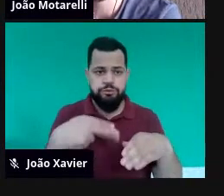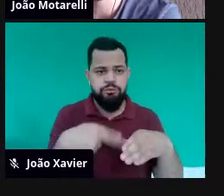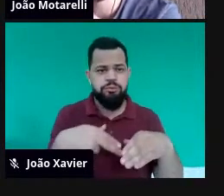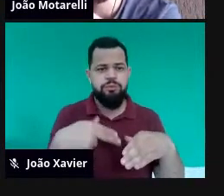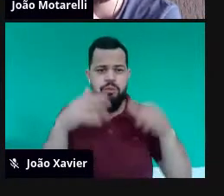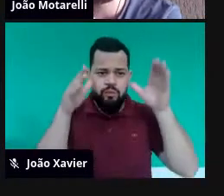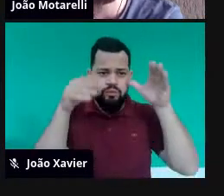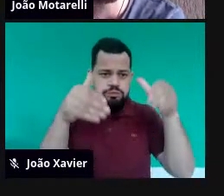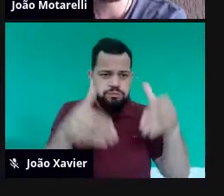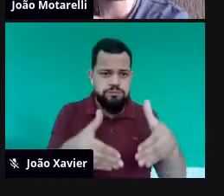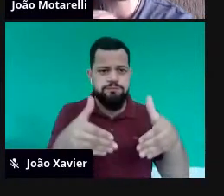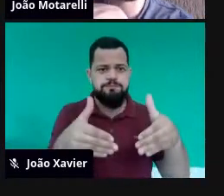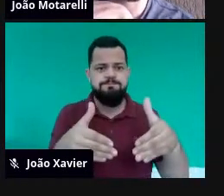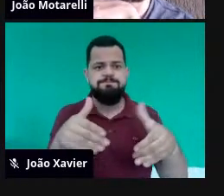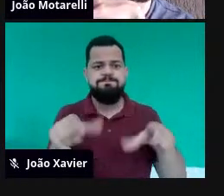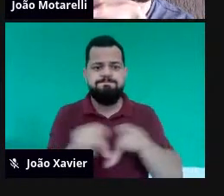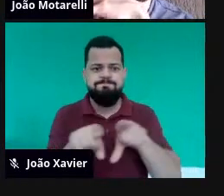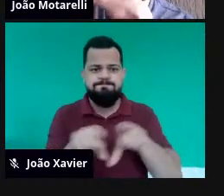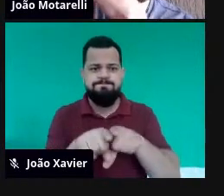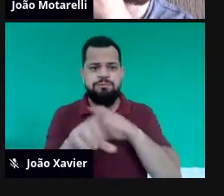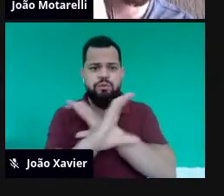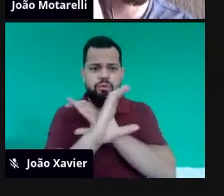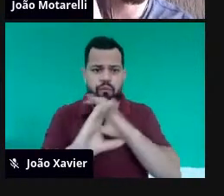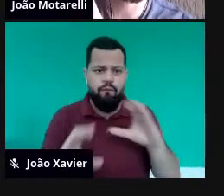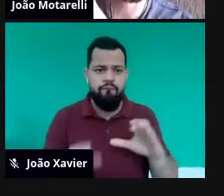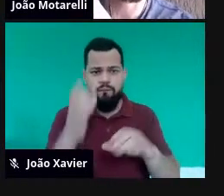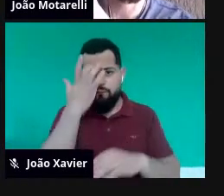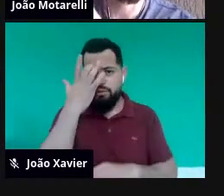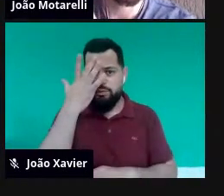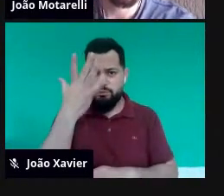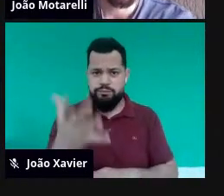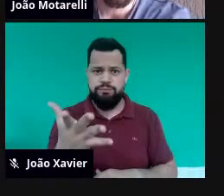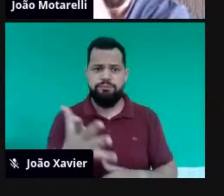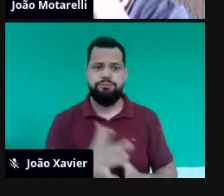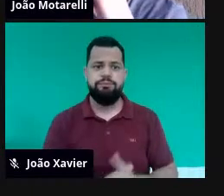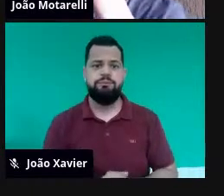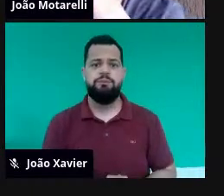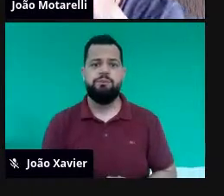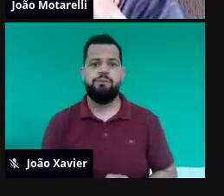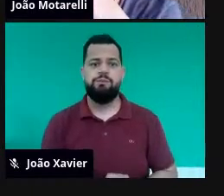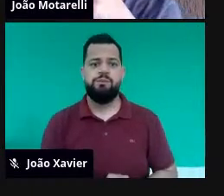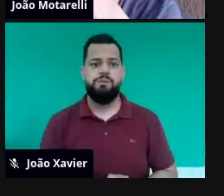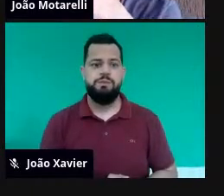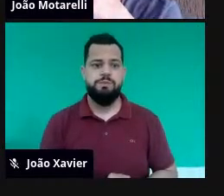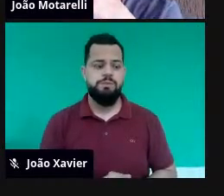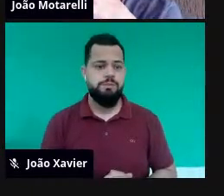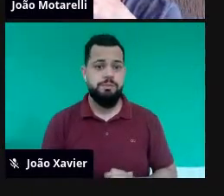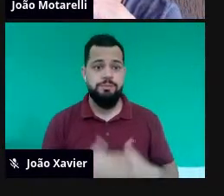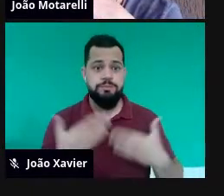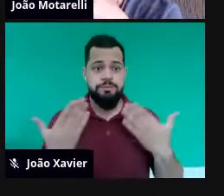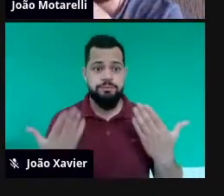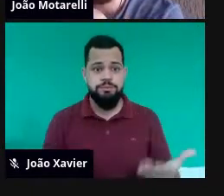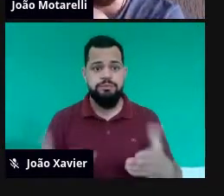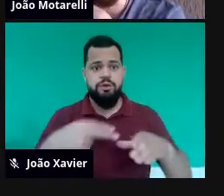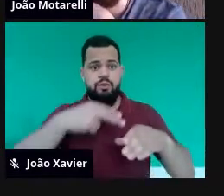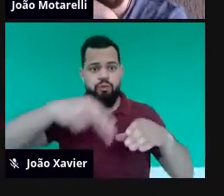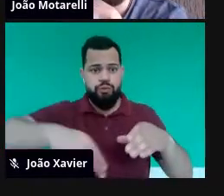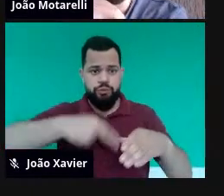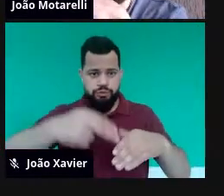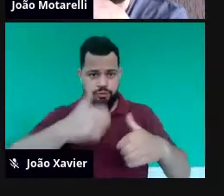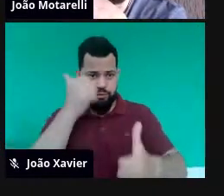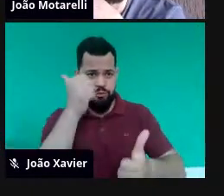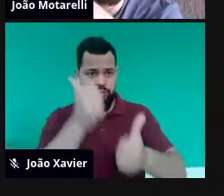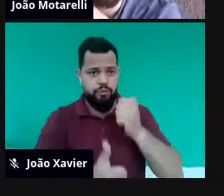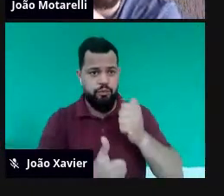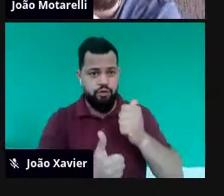nessa condição e como criar um vínculo de confiança para facilitar um tratamento efetivo. Então, o nutricionista esportivo, ele